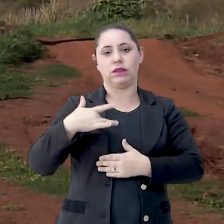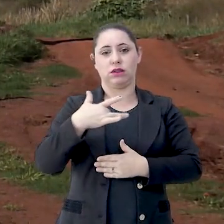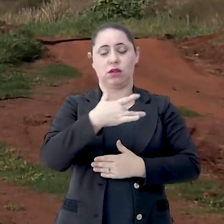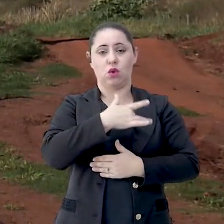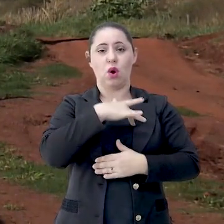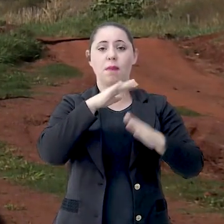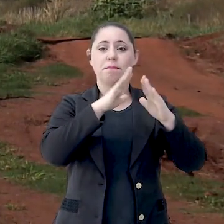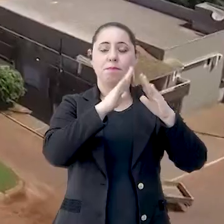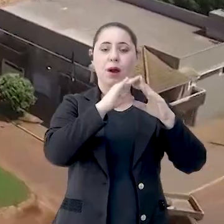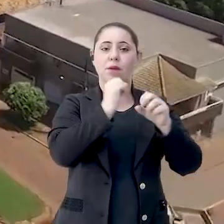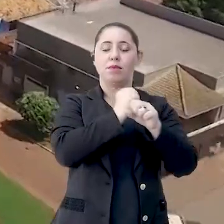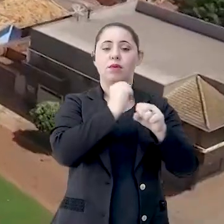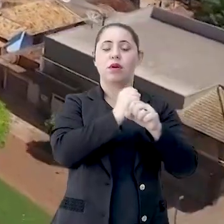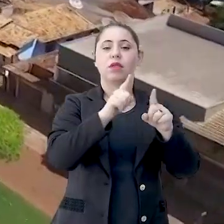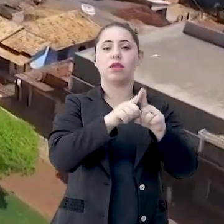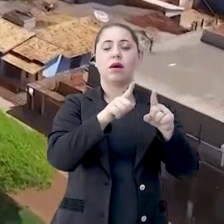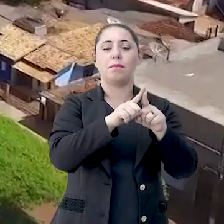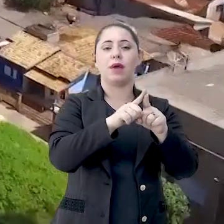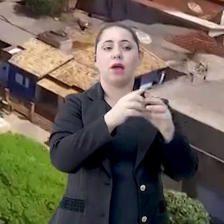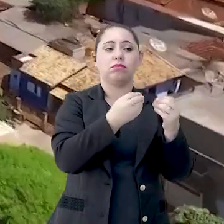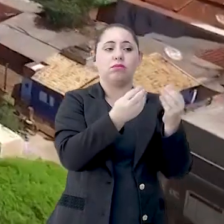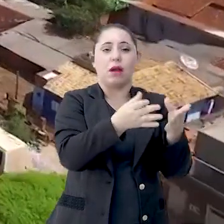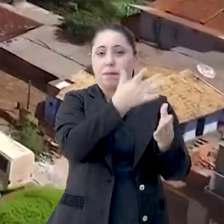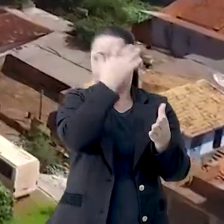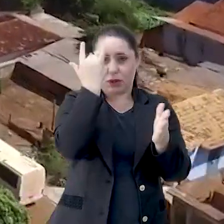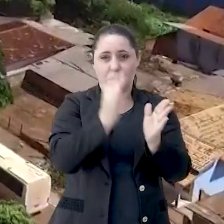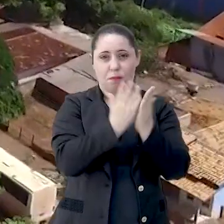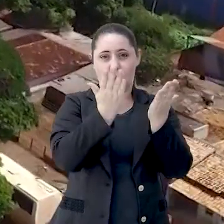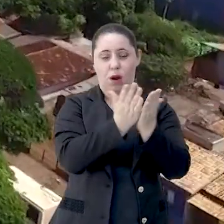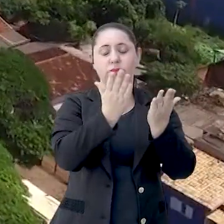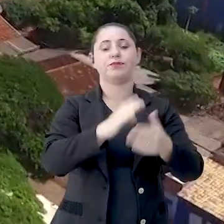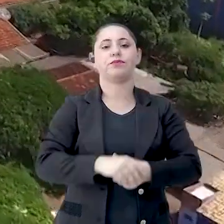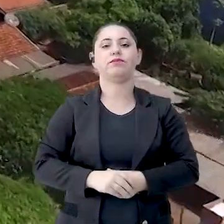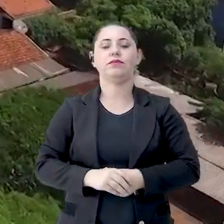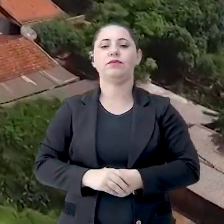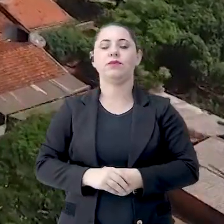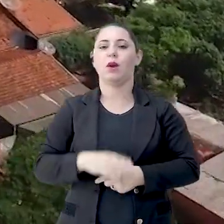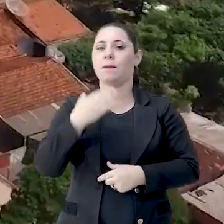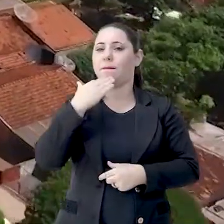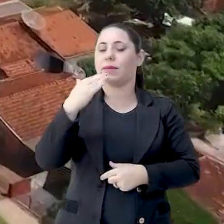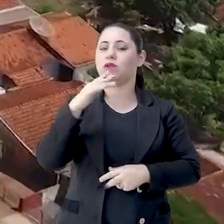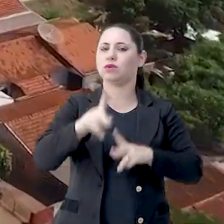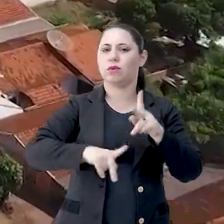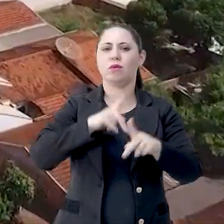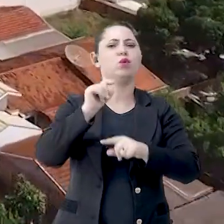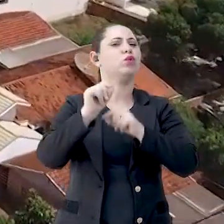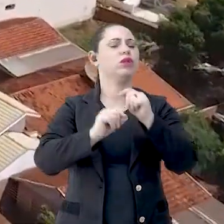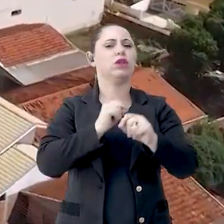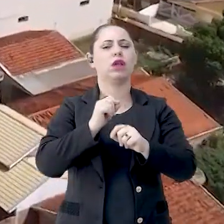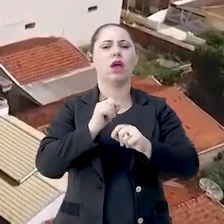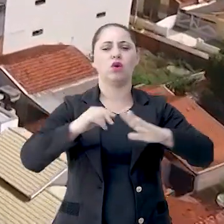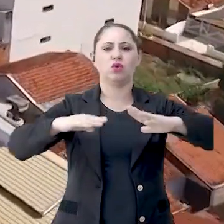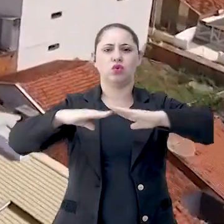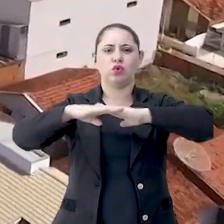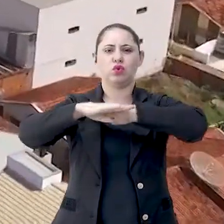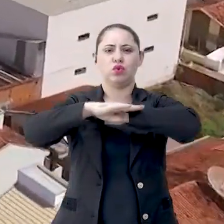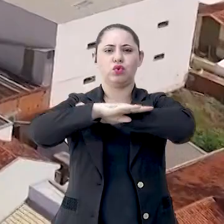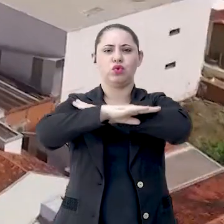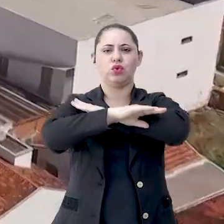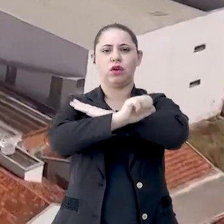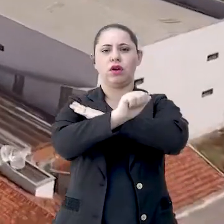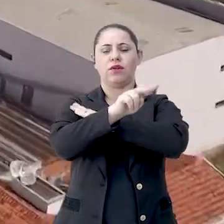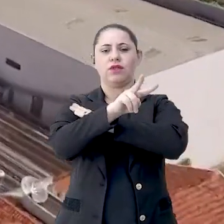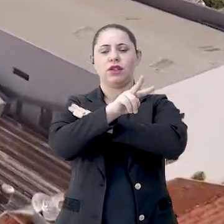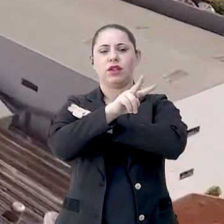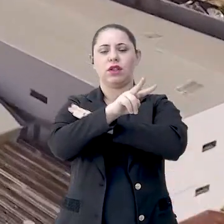era a revitalização da Avenida Dom Pedro II, que corta Carapó de ponta a ponta. Conhecida como